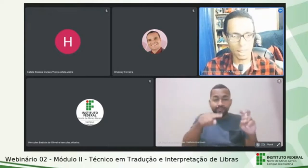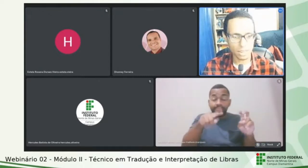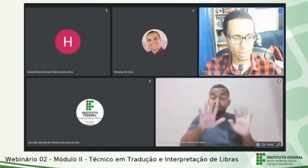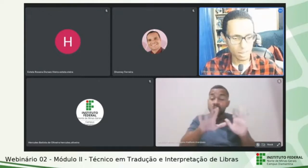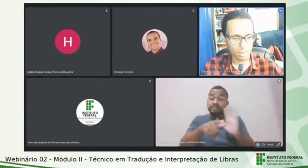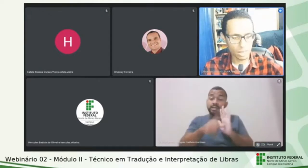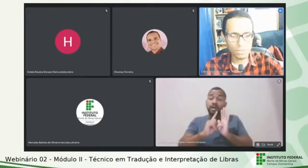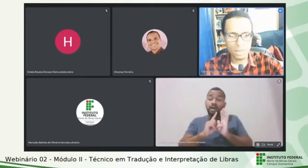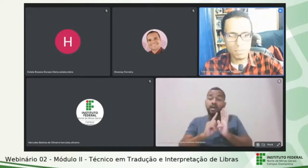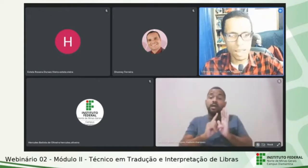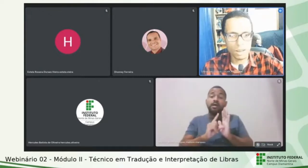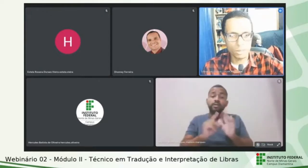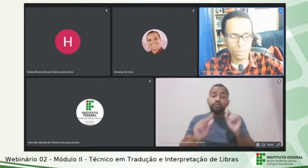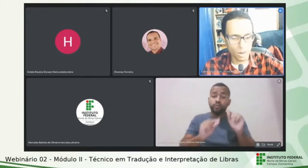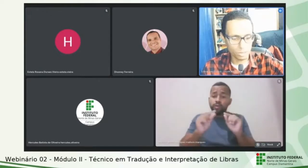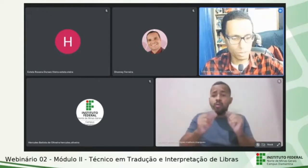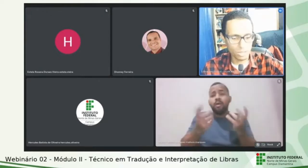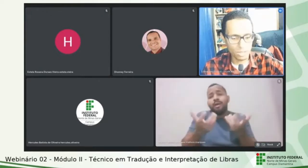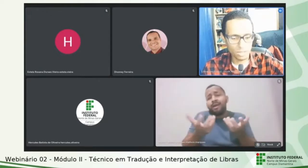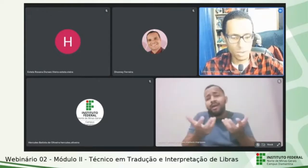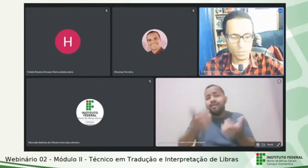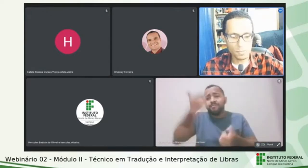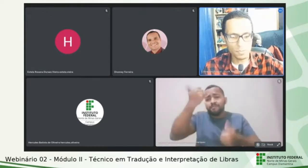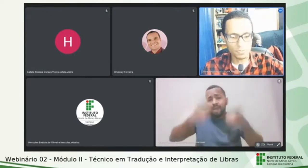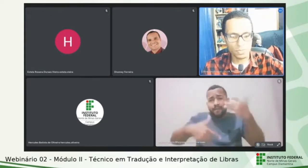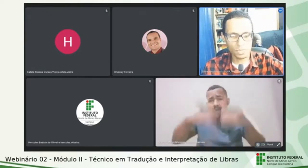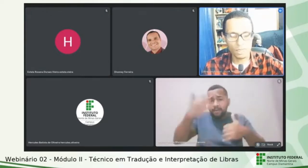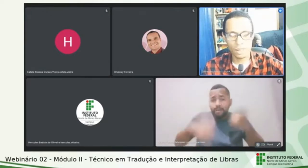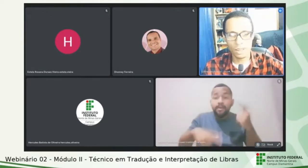começar, quero fazer minha áudio autodescrição,